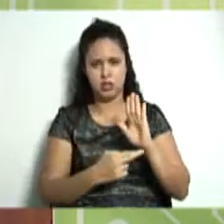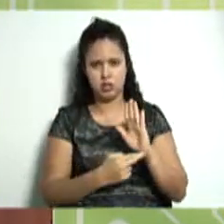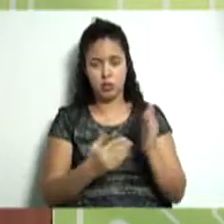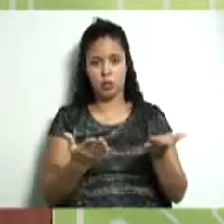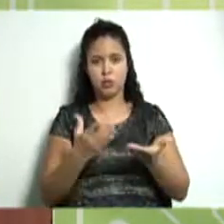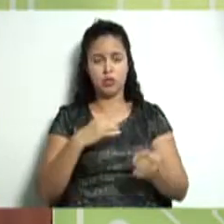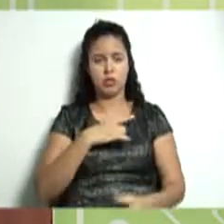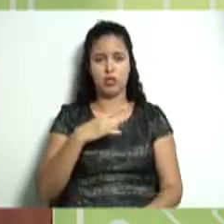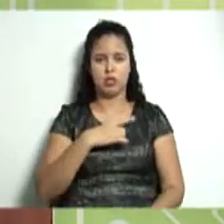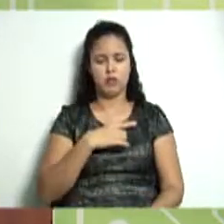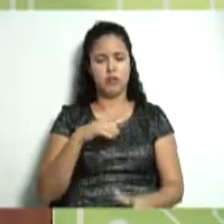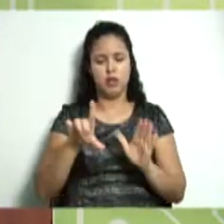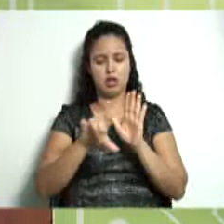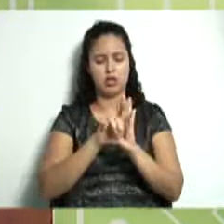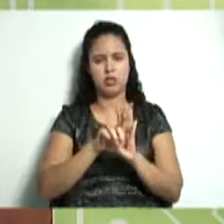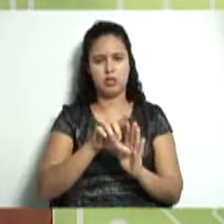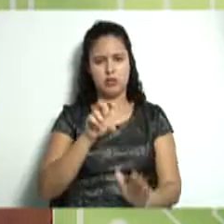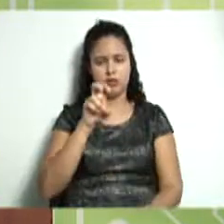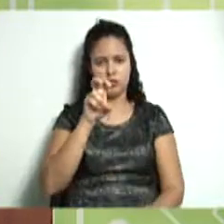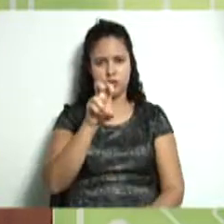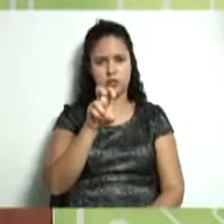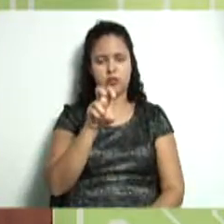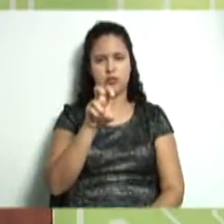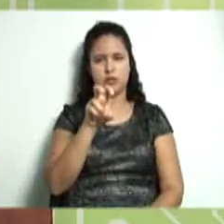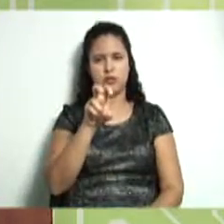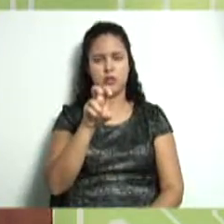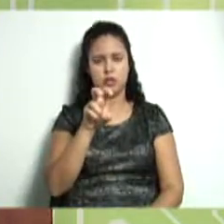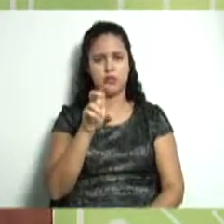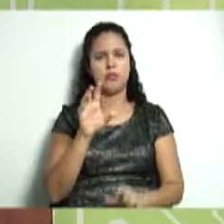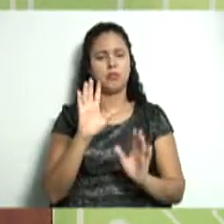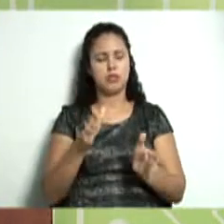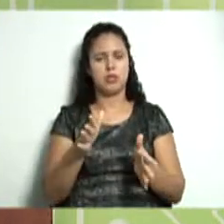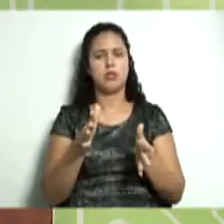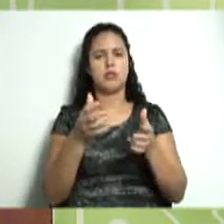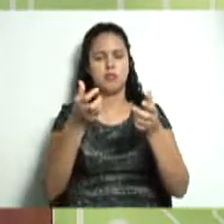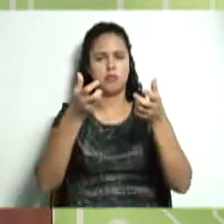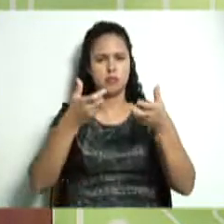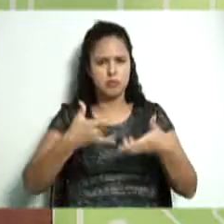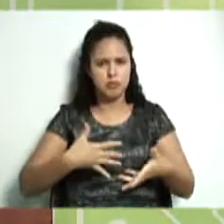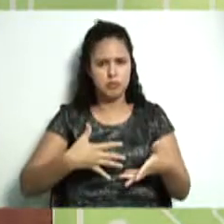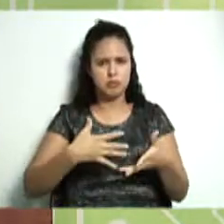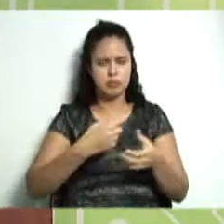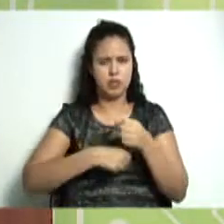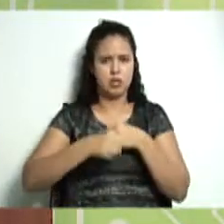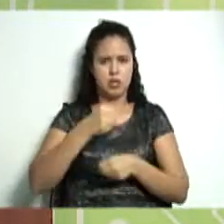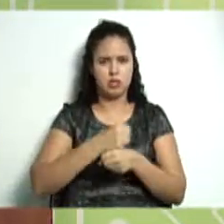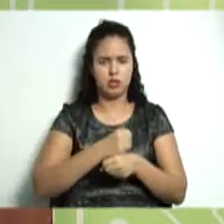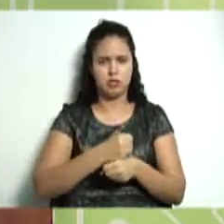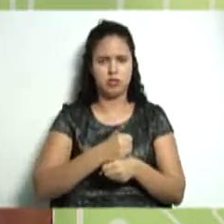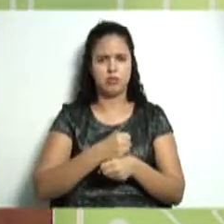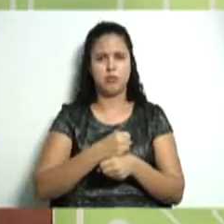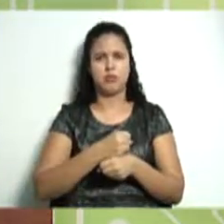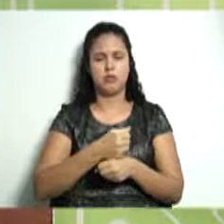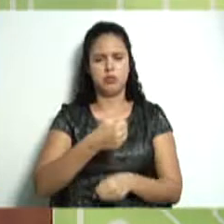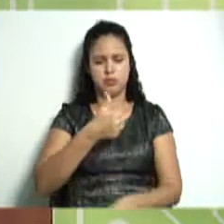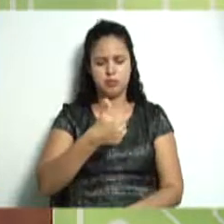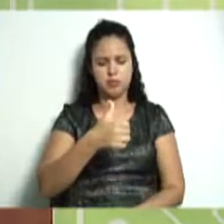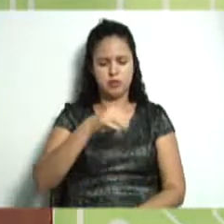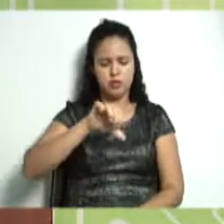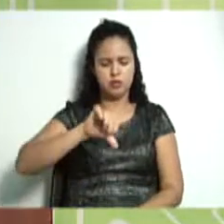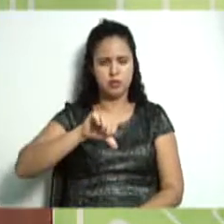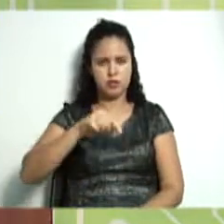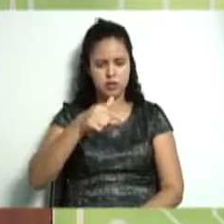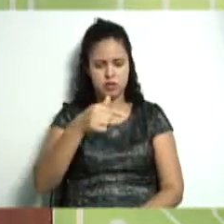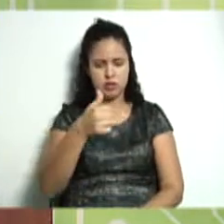Lei 5.000 que eu falei antes, né? Lá de 71, ela já foi alterada muitas